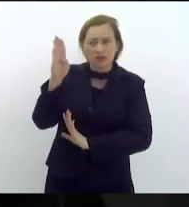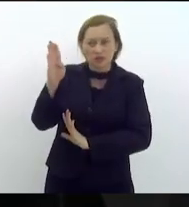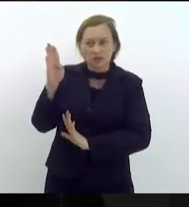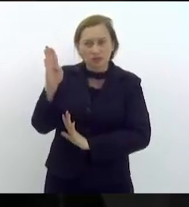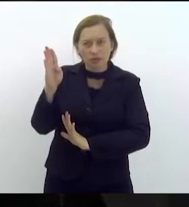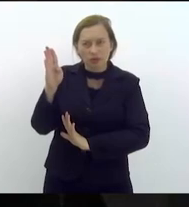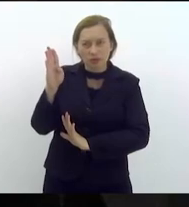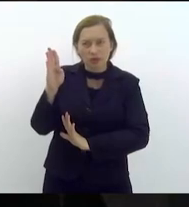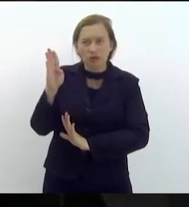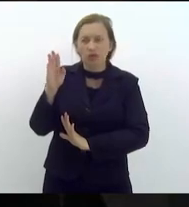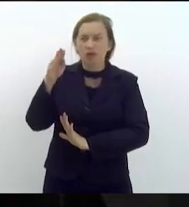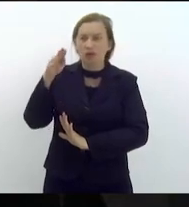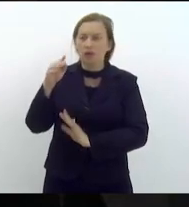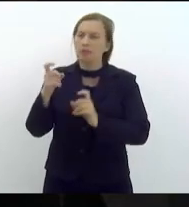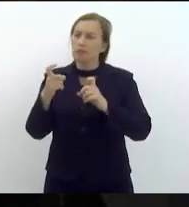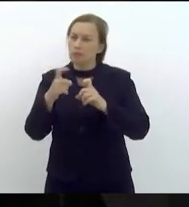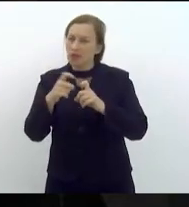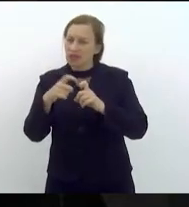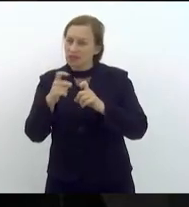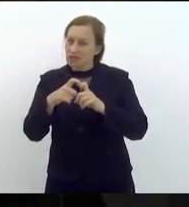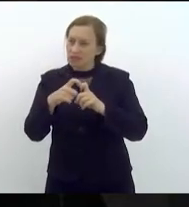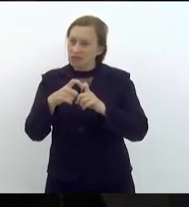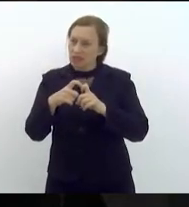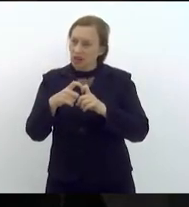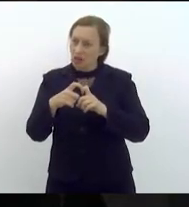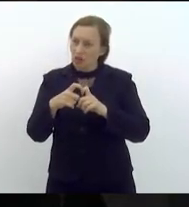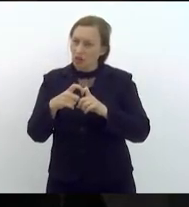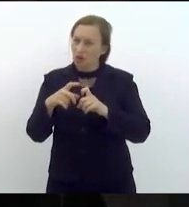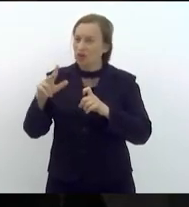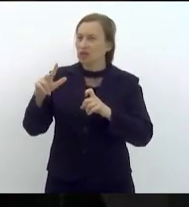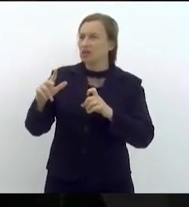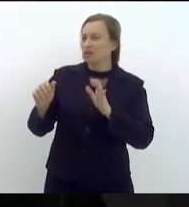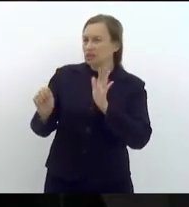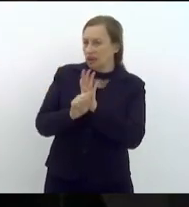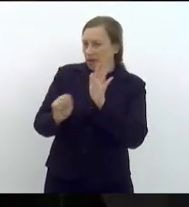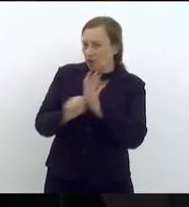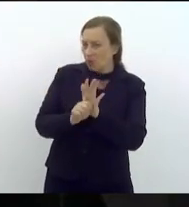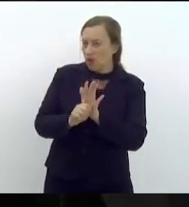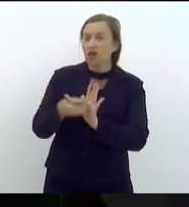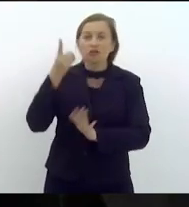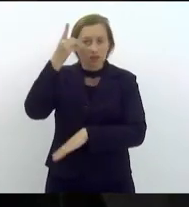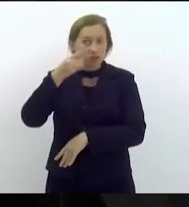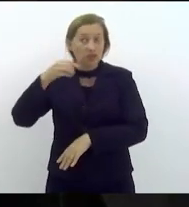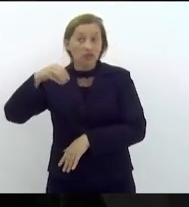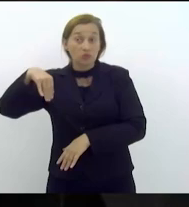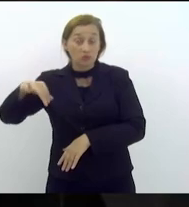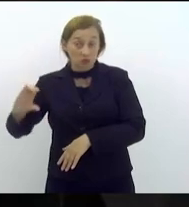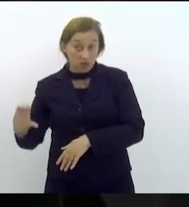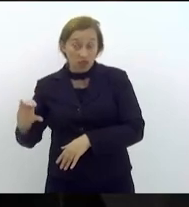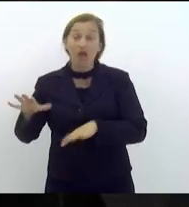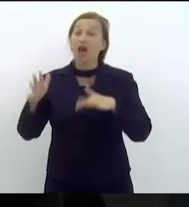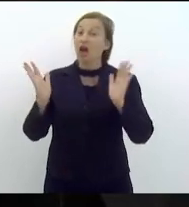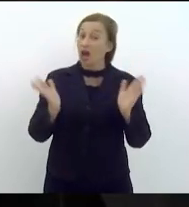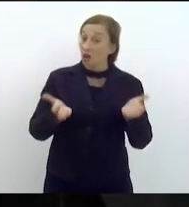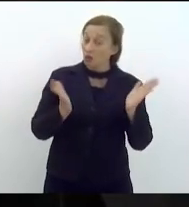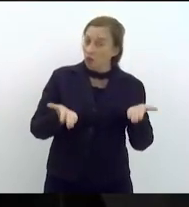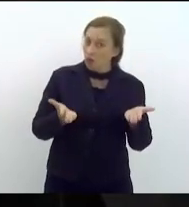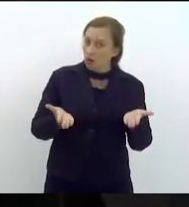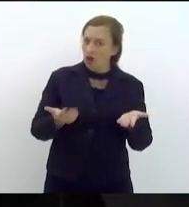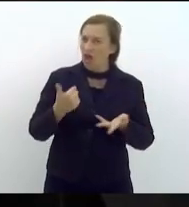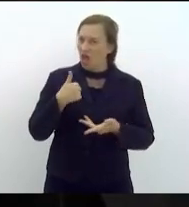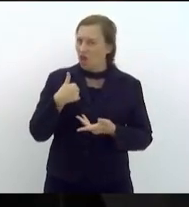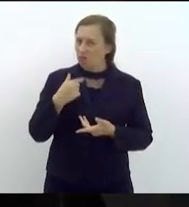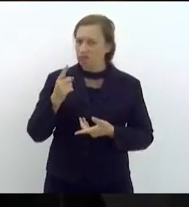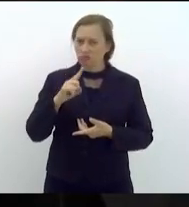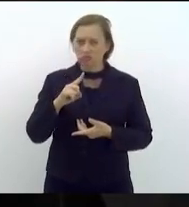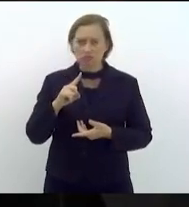ao aspecto medicinal do componente ativo da maconha é o deputado link agora o que eu não posso